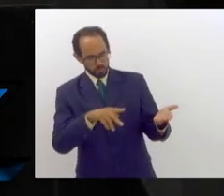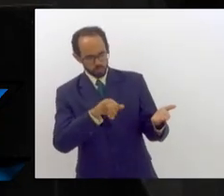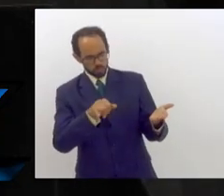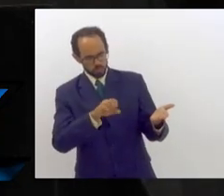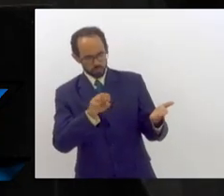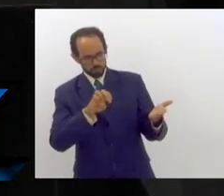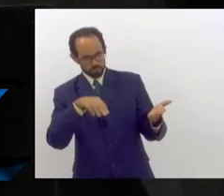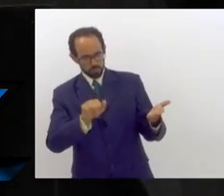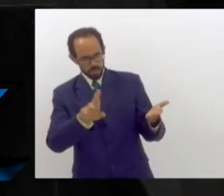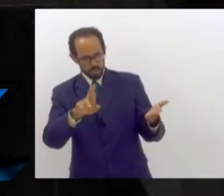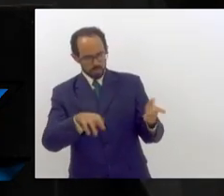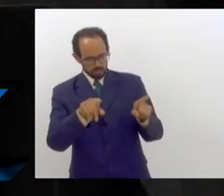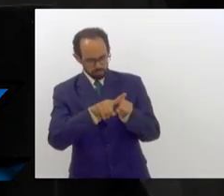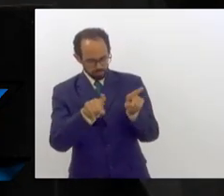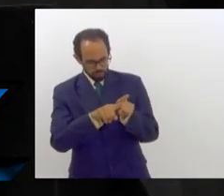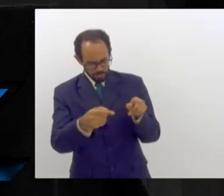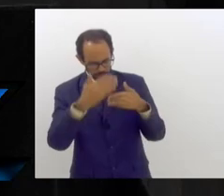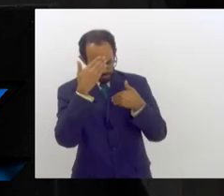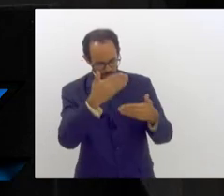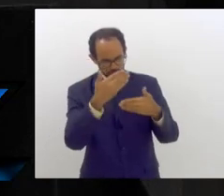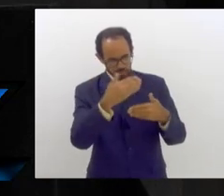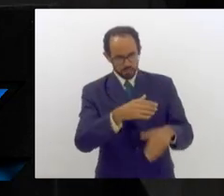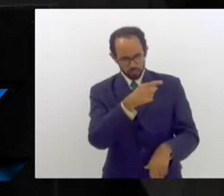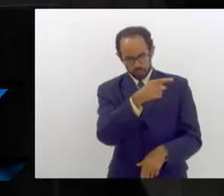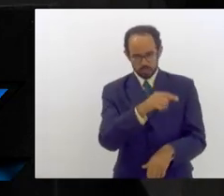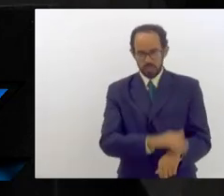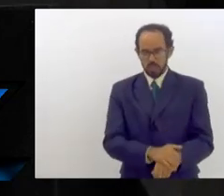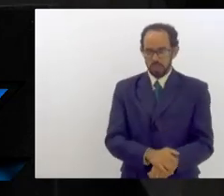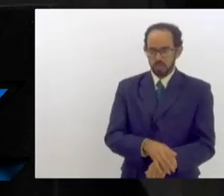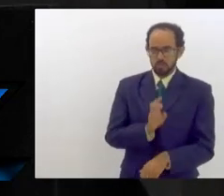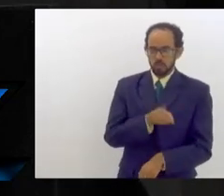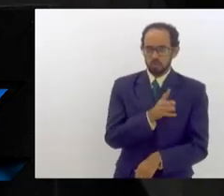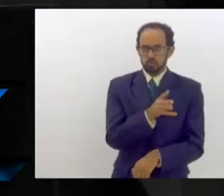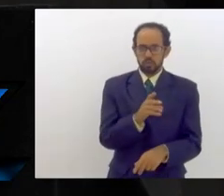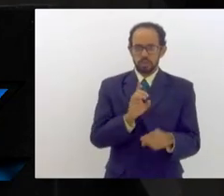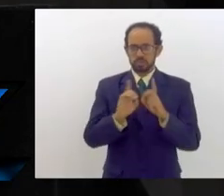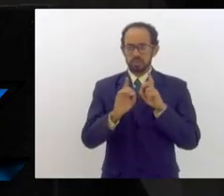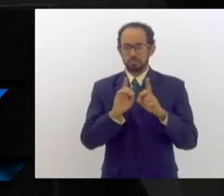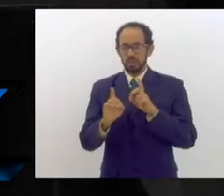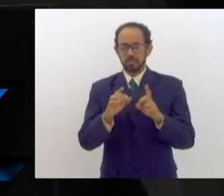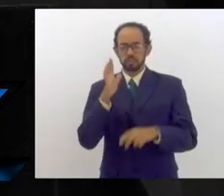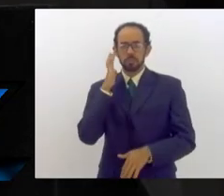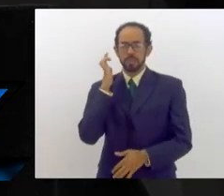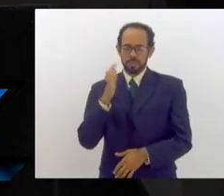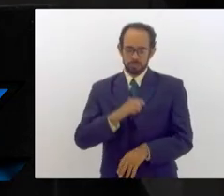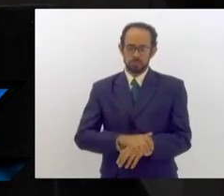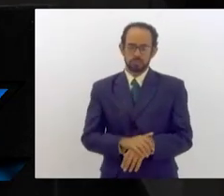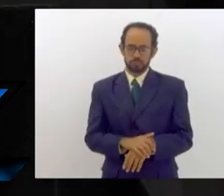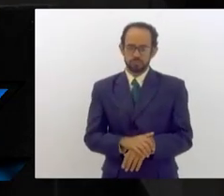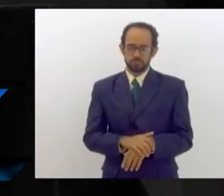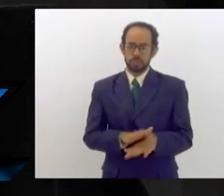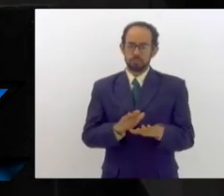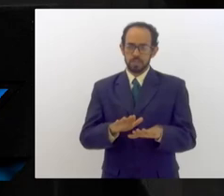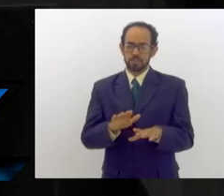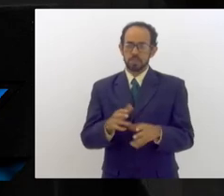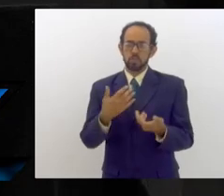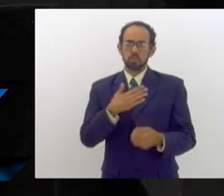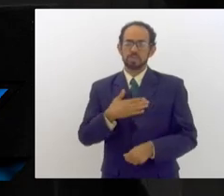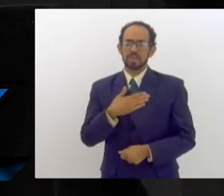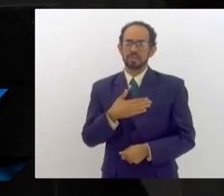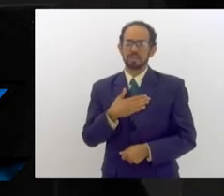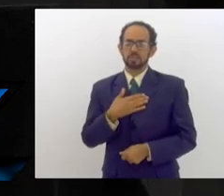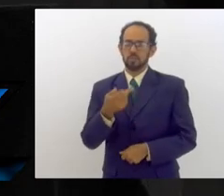Amado E agradecendo mesmo a parte vamos continuar esse debate no dia de amanhã mas eu queria só